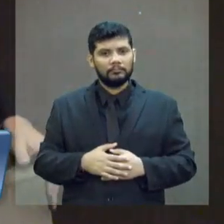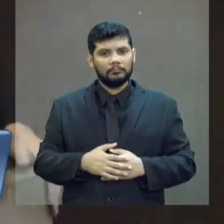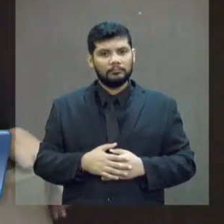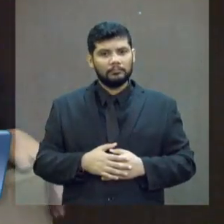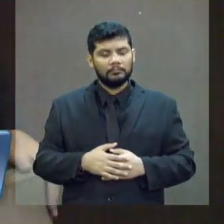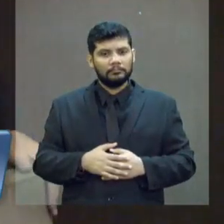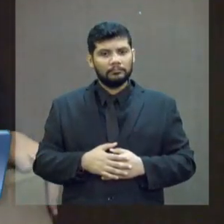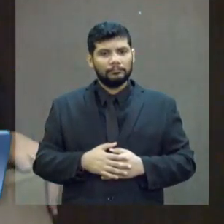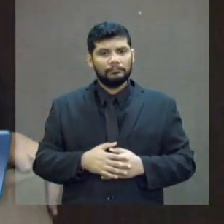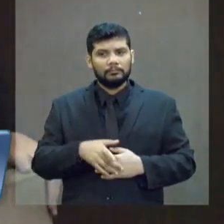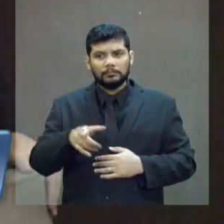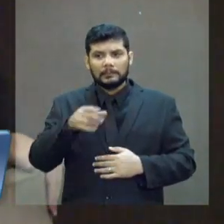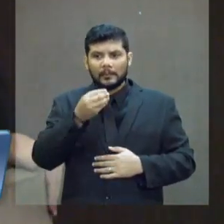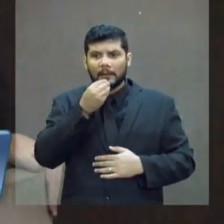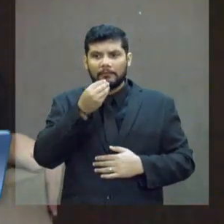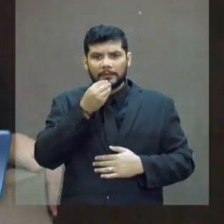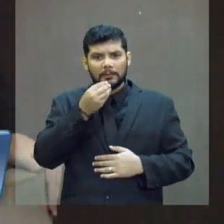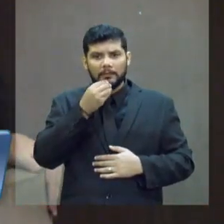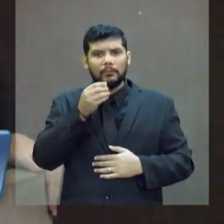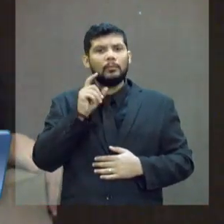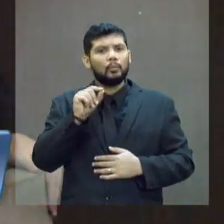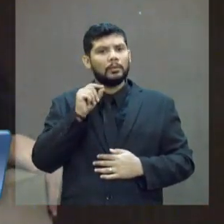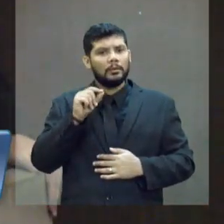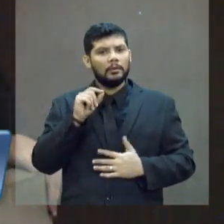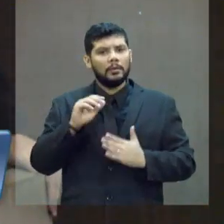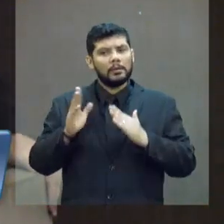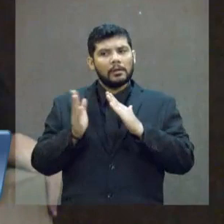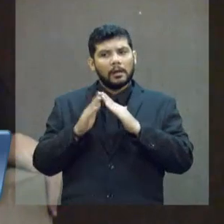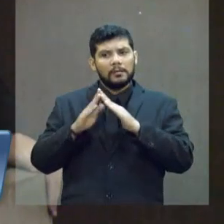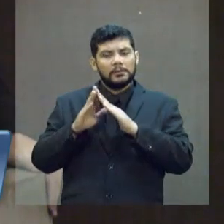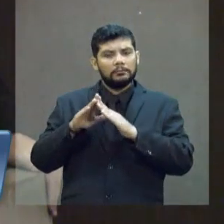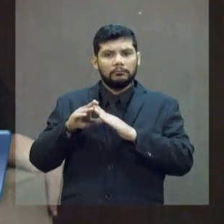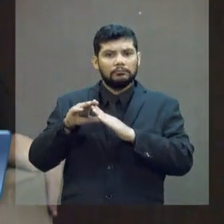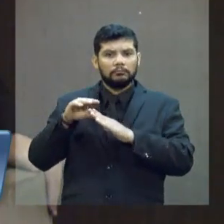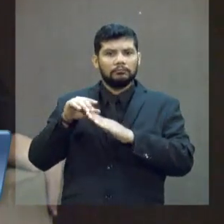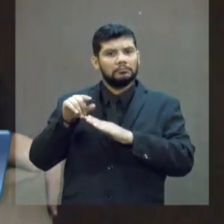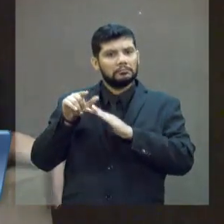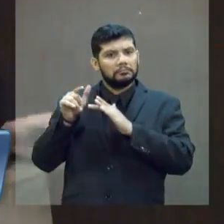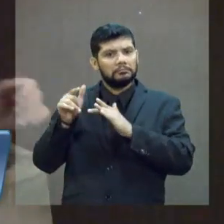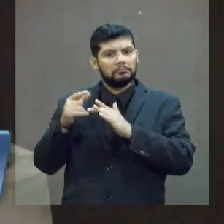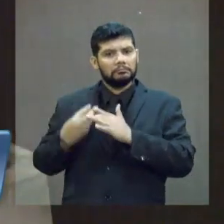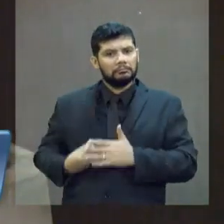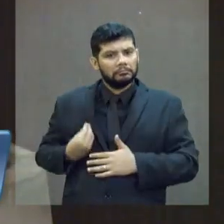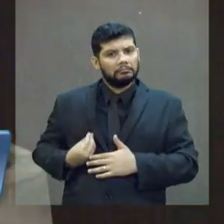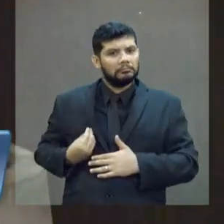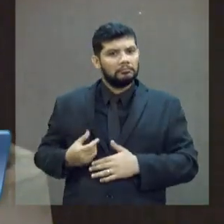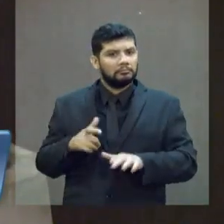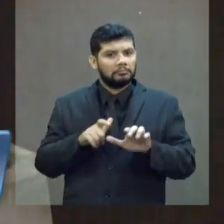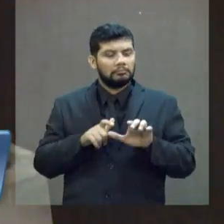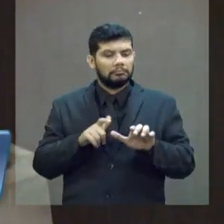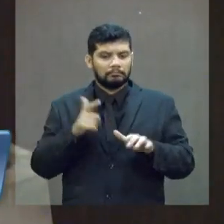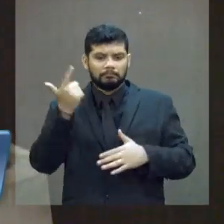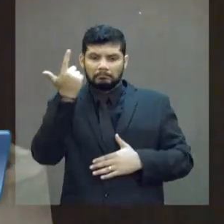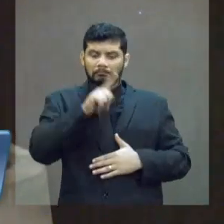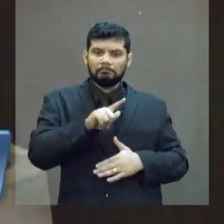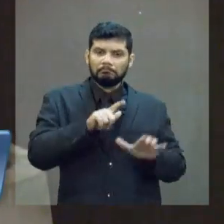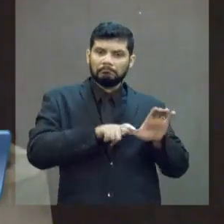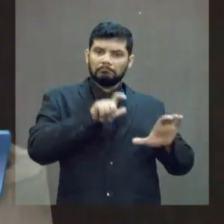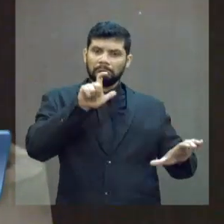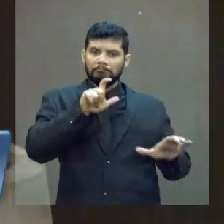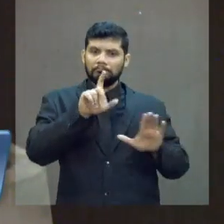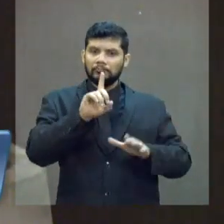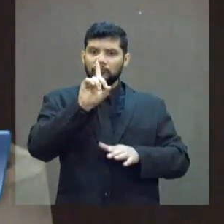residências inclusivas, poderiam estar nas suas próprias casas, poderiam ter a sua autonomia se os direitos que lhes